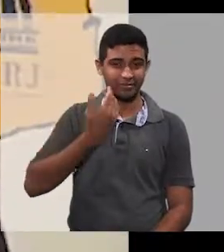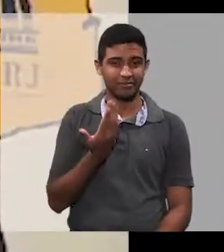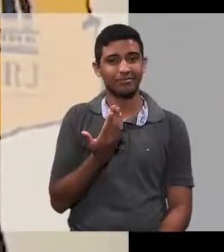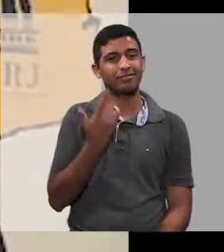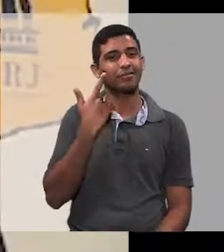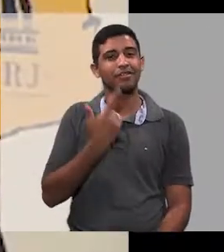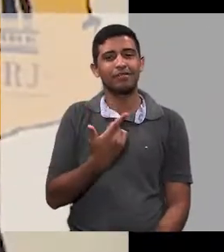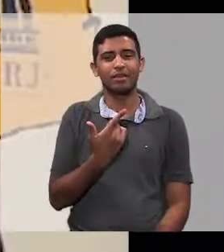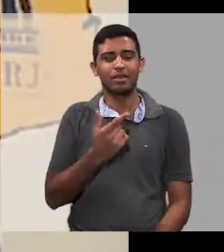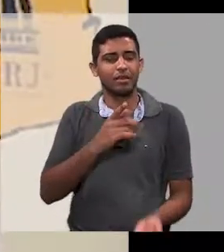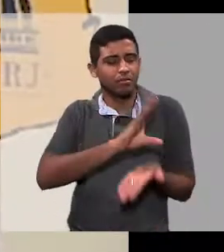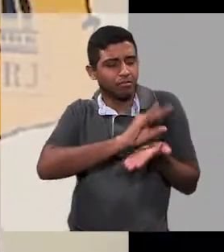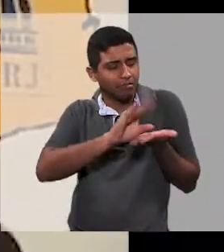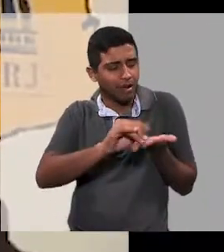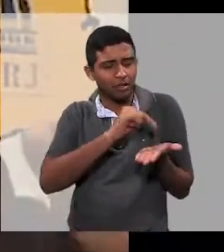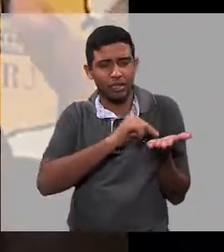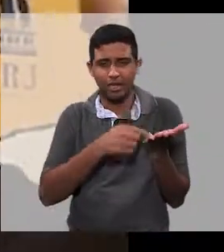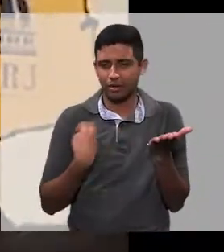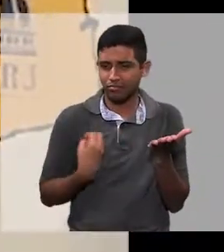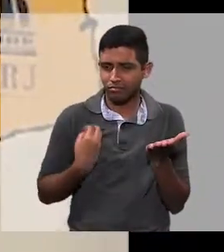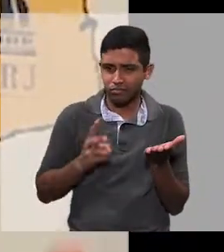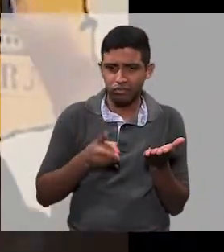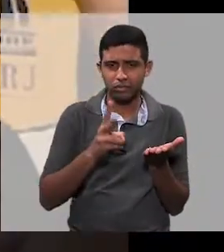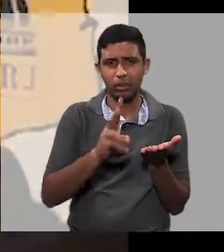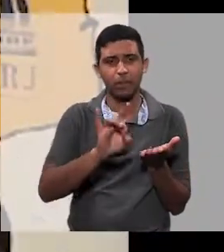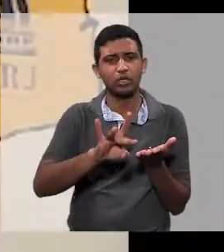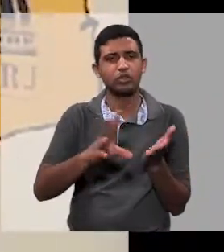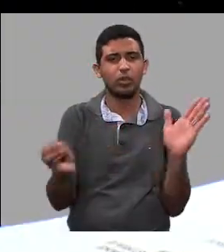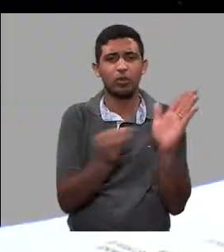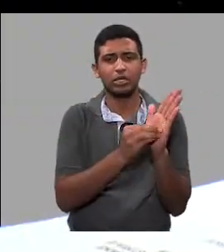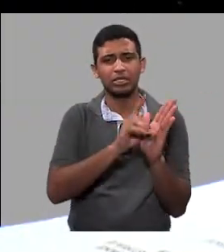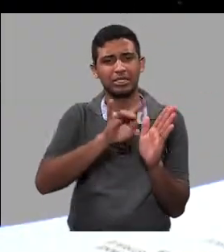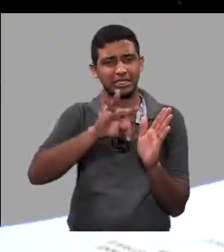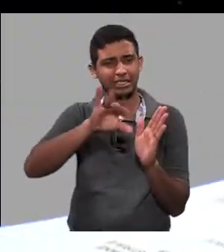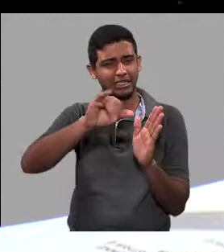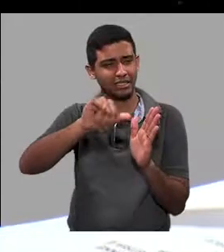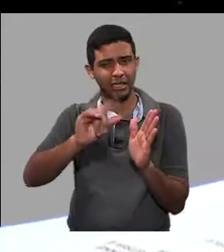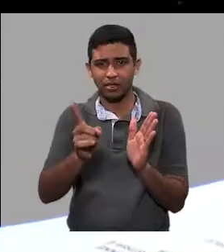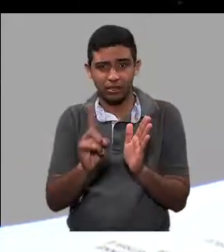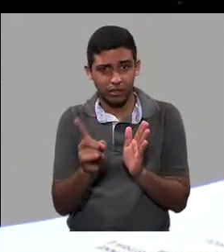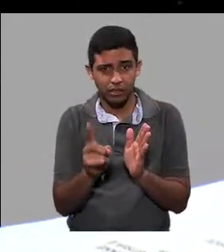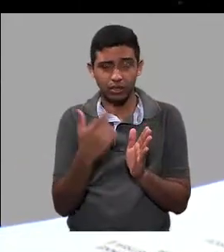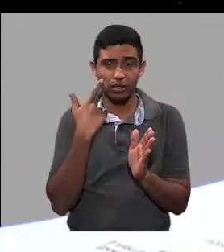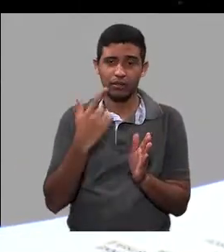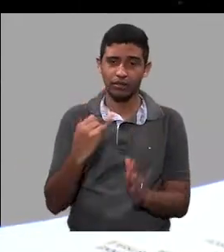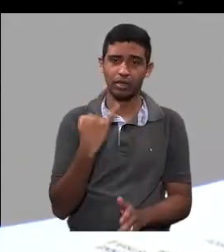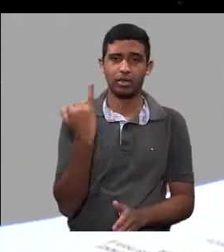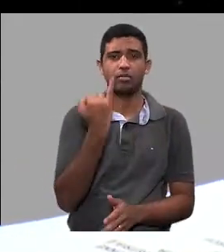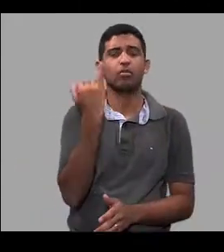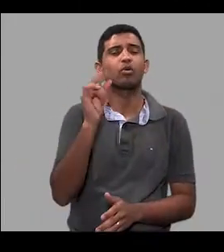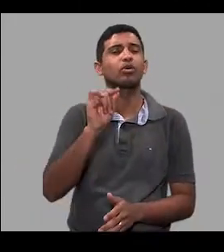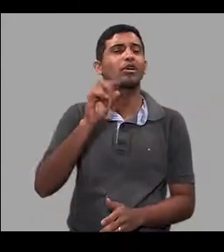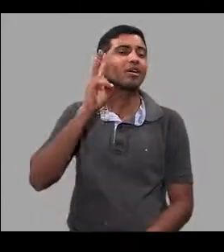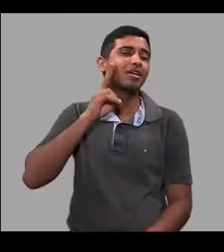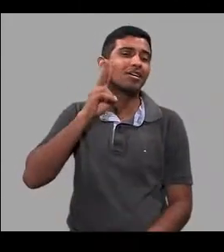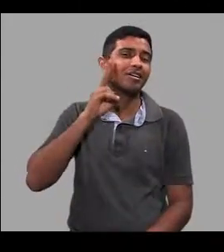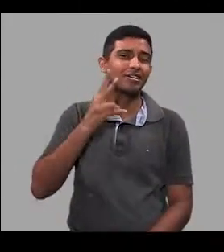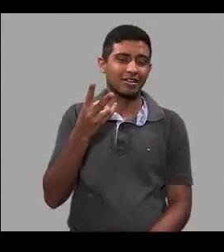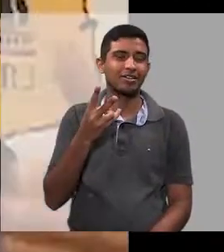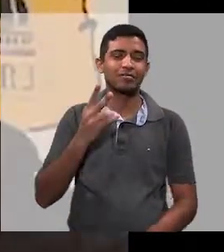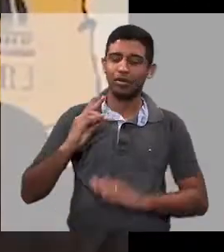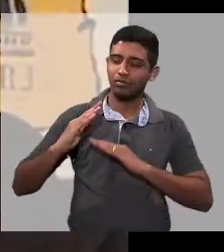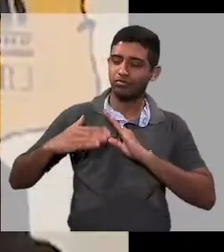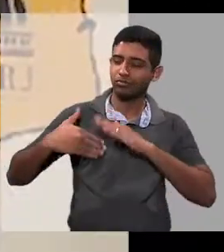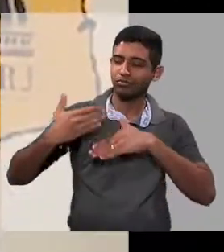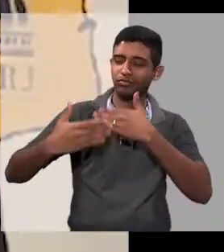esta pauta seja uma pauta presente, não eventualmente, não numa data, não numa... Aquilo que falávamos há pouco. E elas são importantes serem lembradas e comemoradas, mas